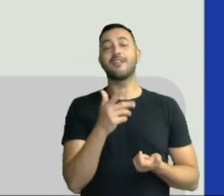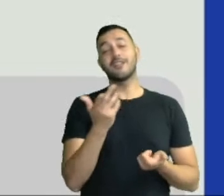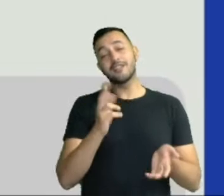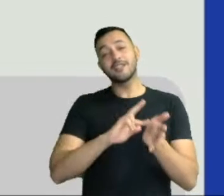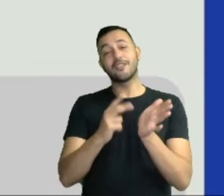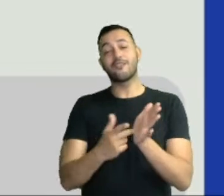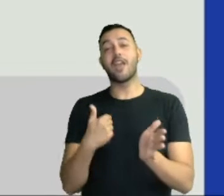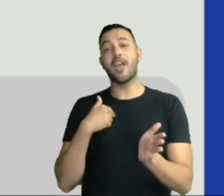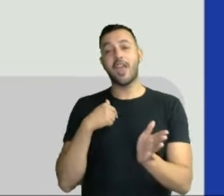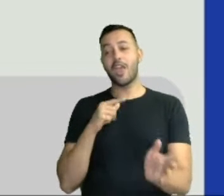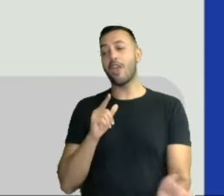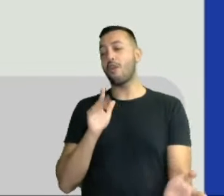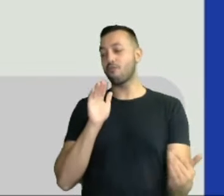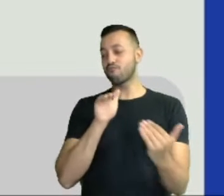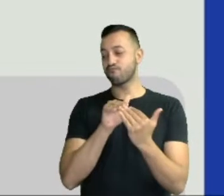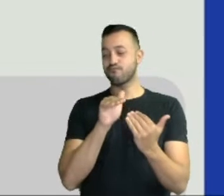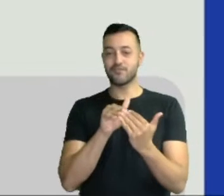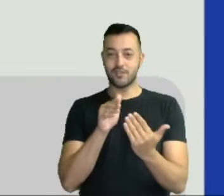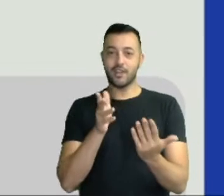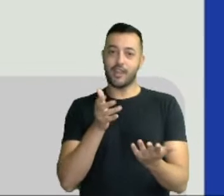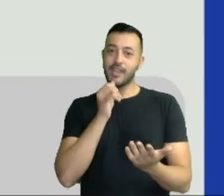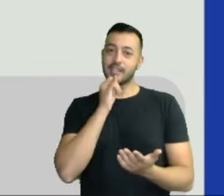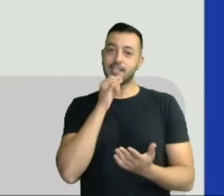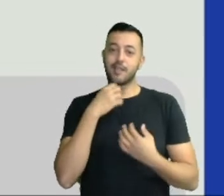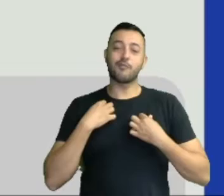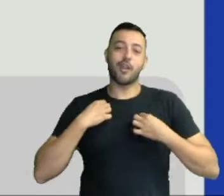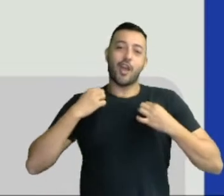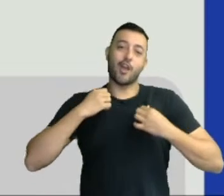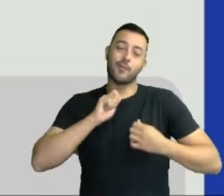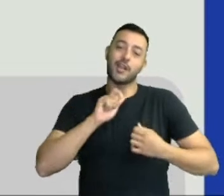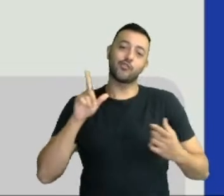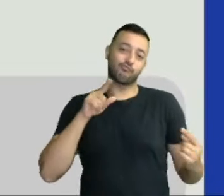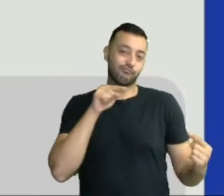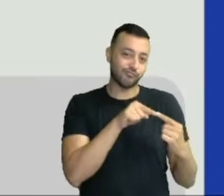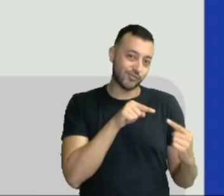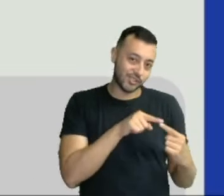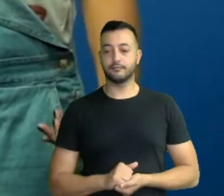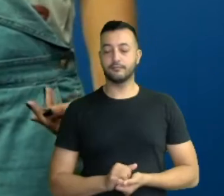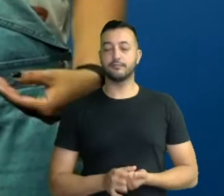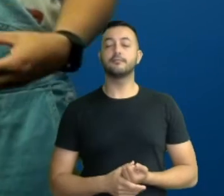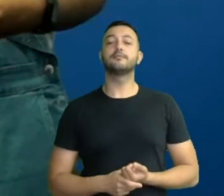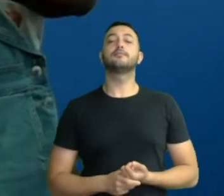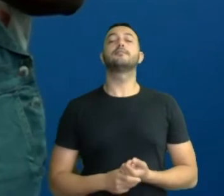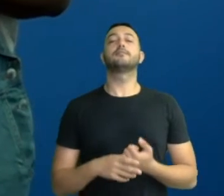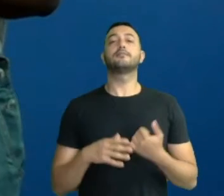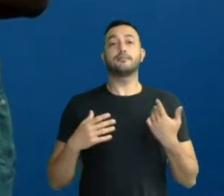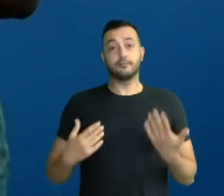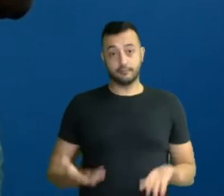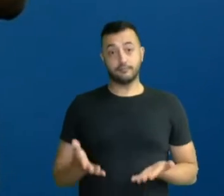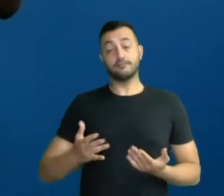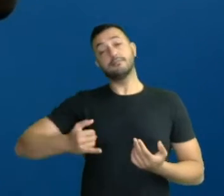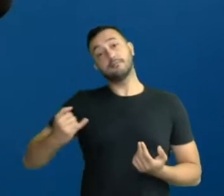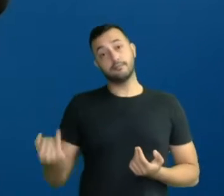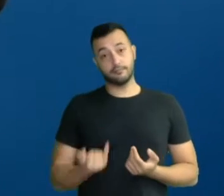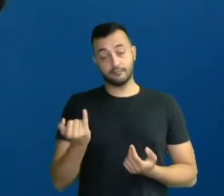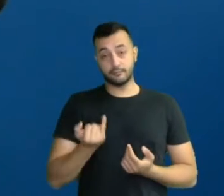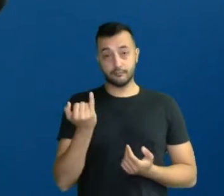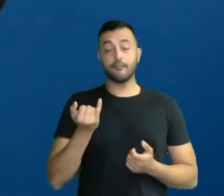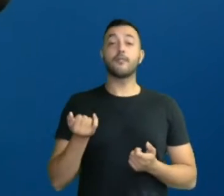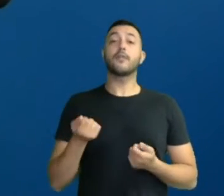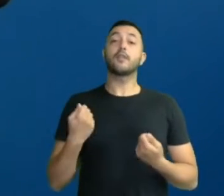combino. Quando eu digo assim, eu combino com azul, quando alguma coisa combina com a gente. Então, é muito importante